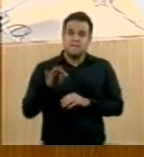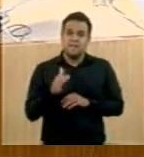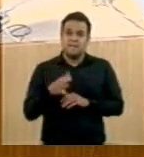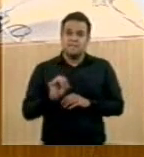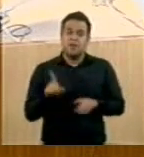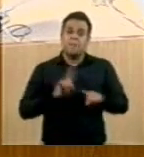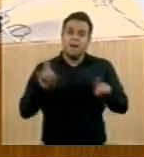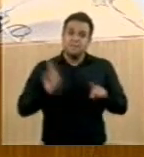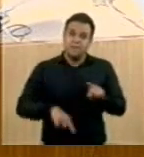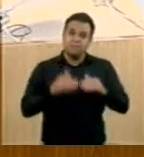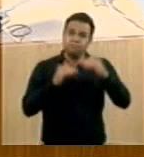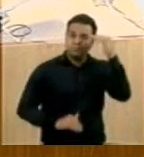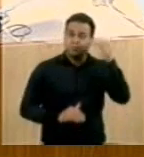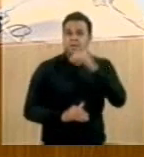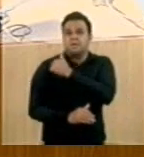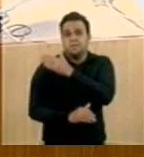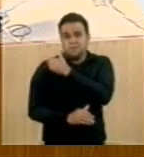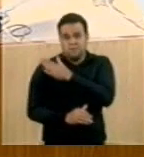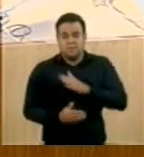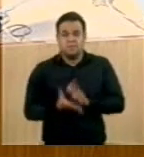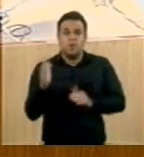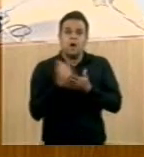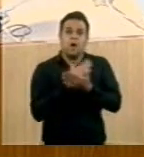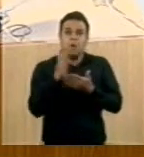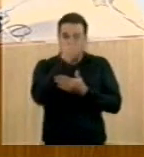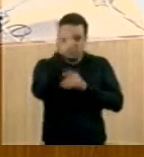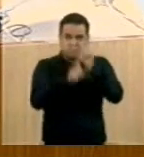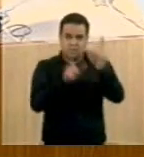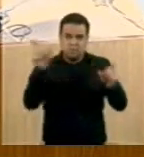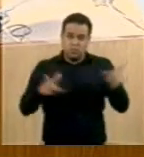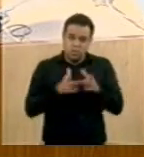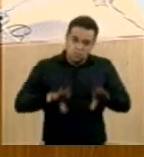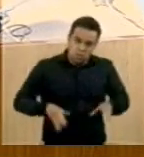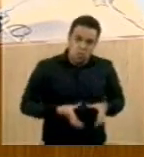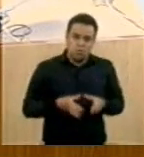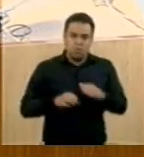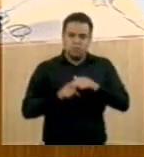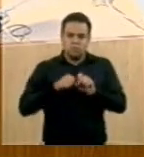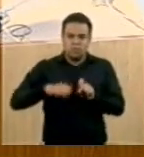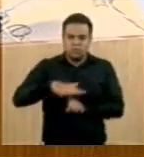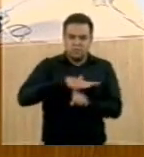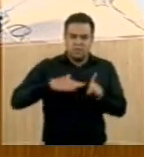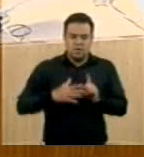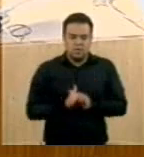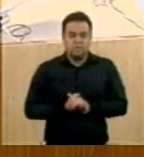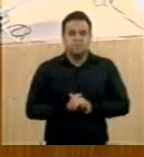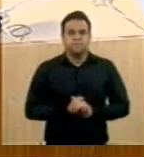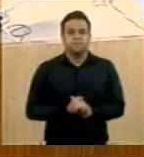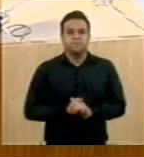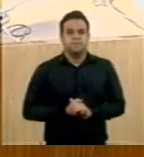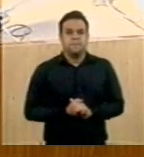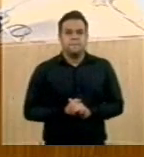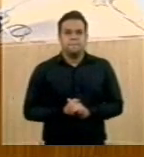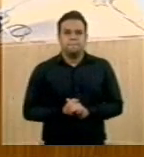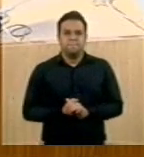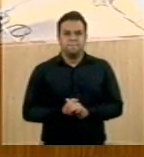impactos desproporcionais a determinadas pessoas ou grupos sociais. Aqui, ainda que não seja a primeira hipótese,